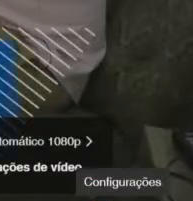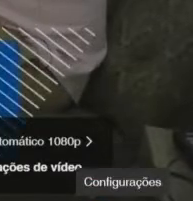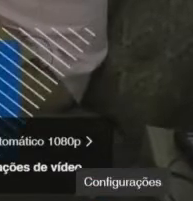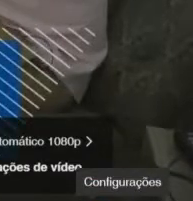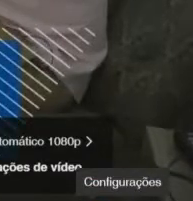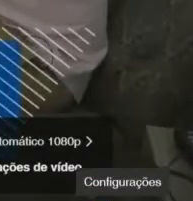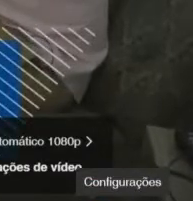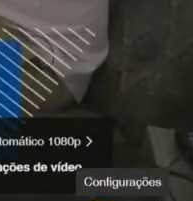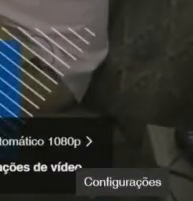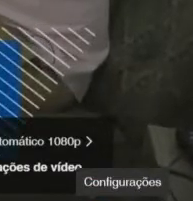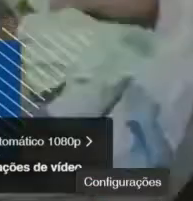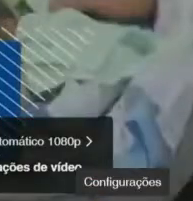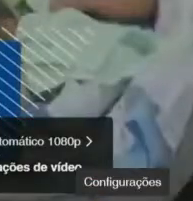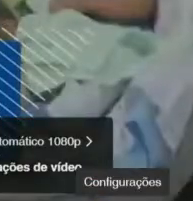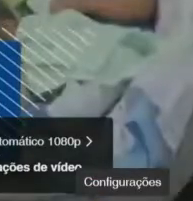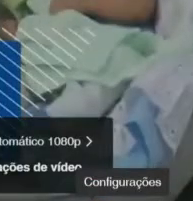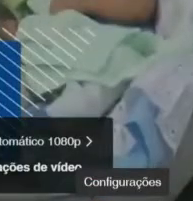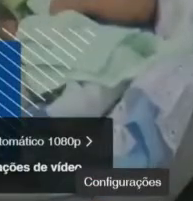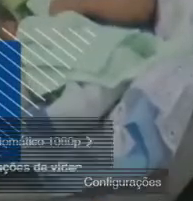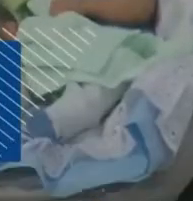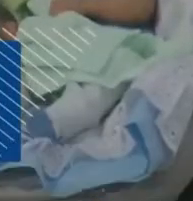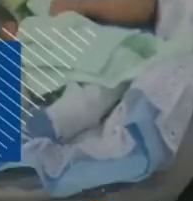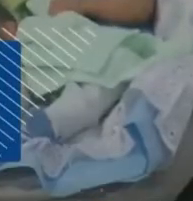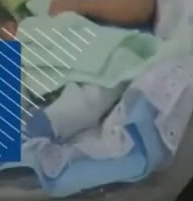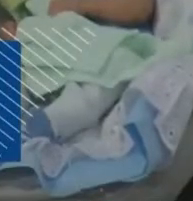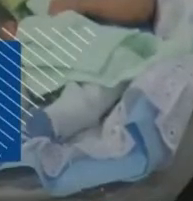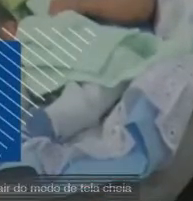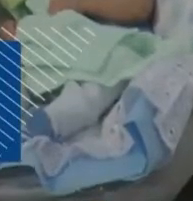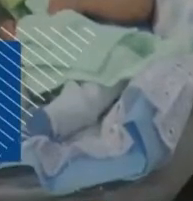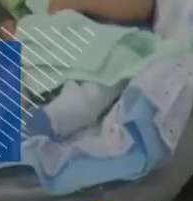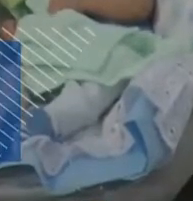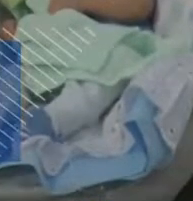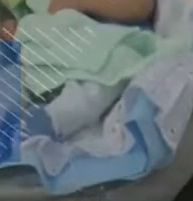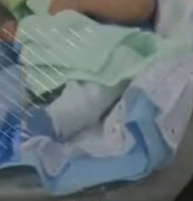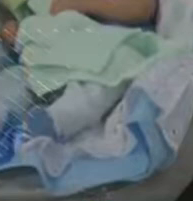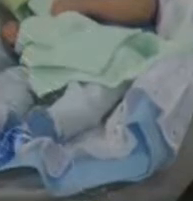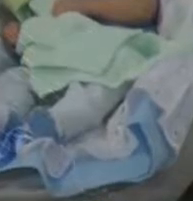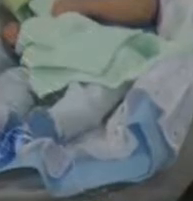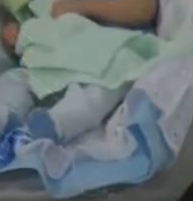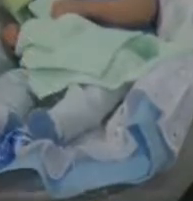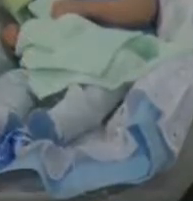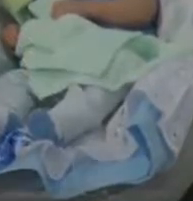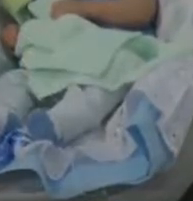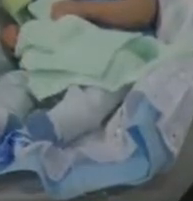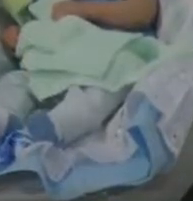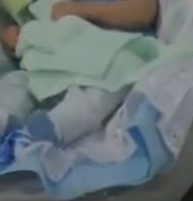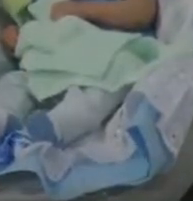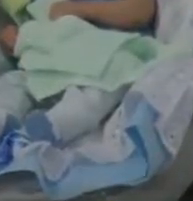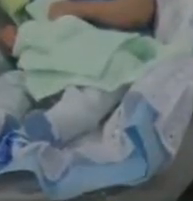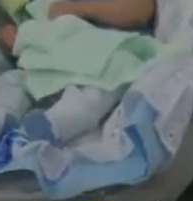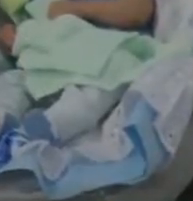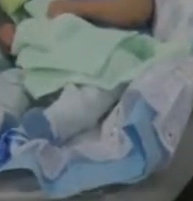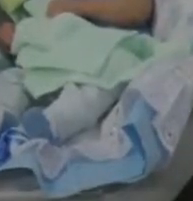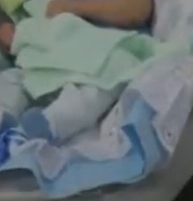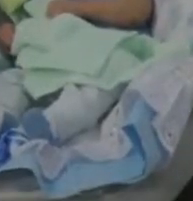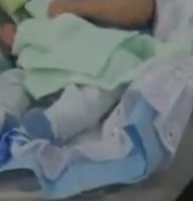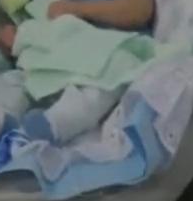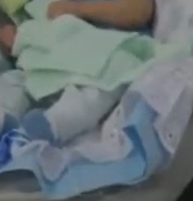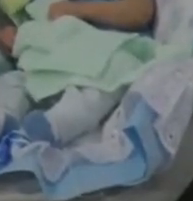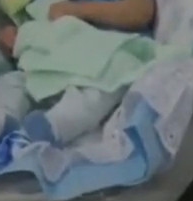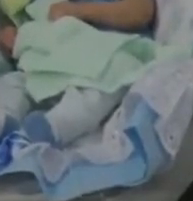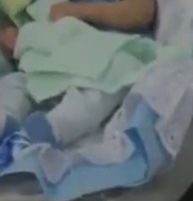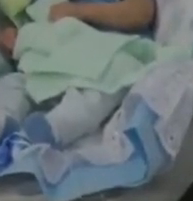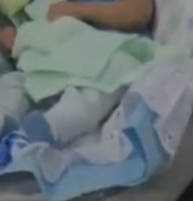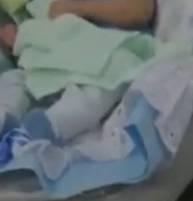era um hospital particular. Aí eu fiquei até preocupada, né? Eu digo, meu Deus, eu não vou poder pagar esse hospital. Até o bombeiro que estava comigo disse, nossa, hospital de rico é